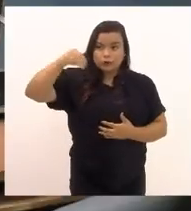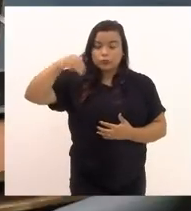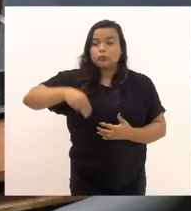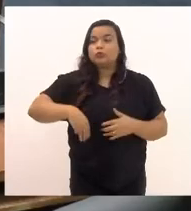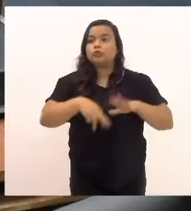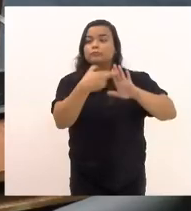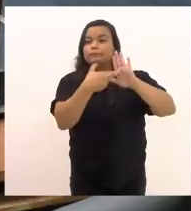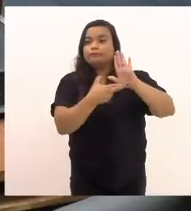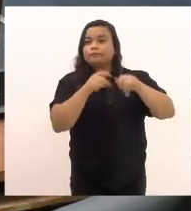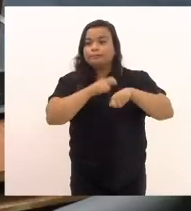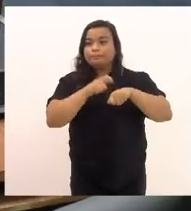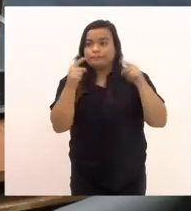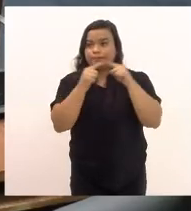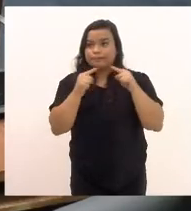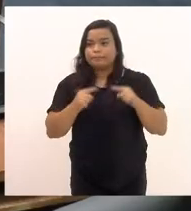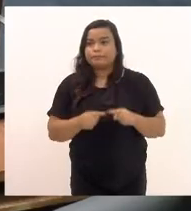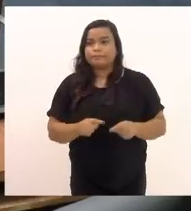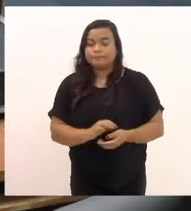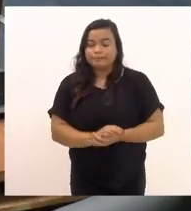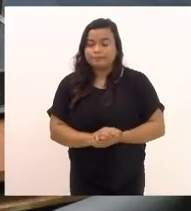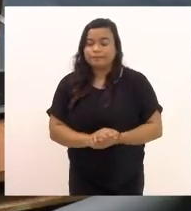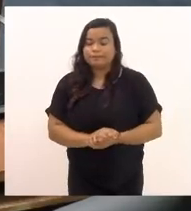regimental.